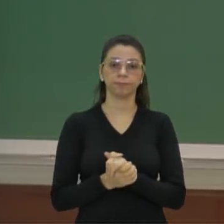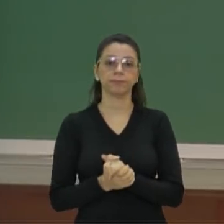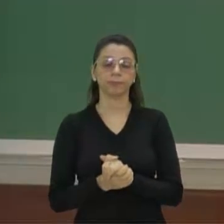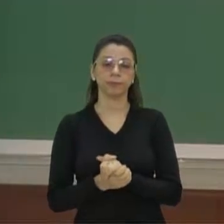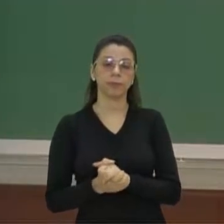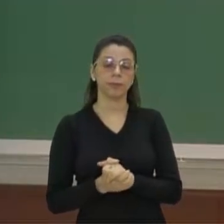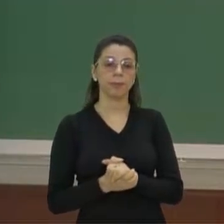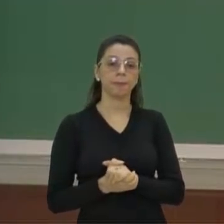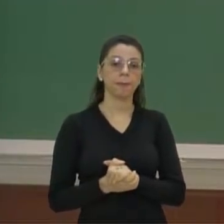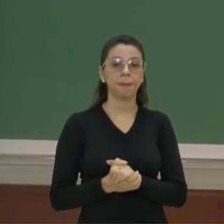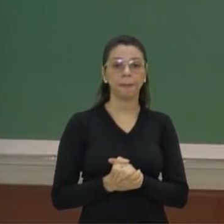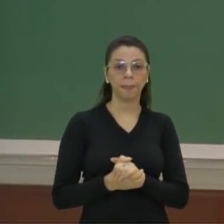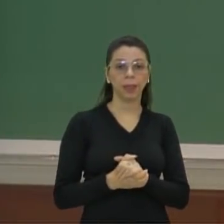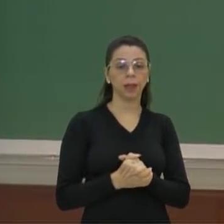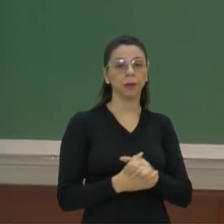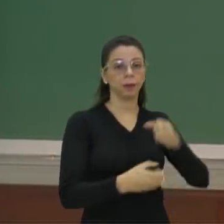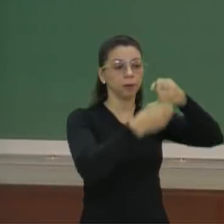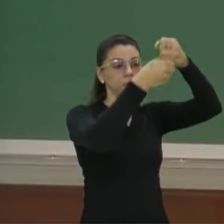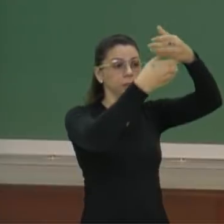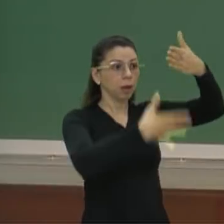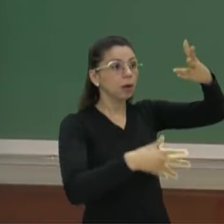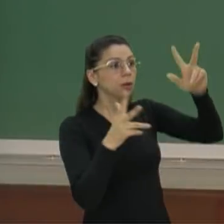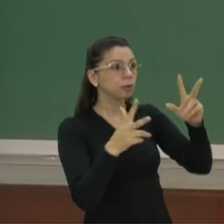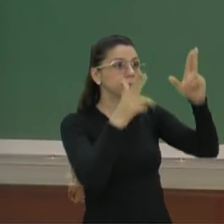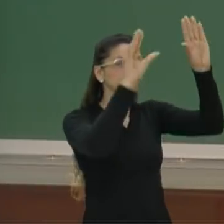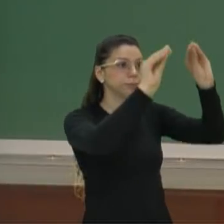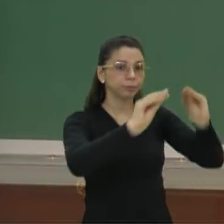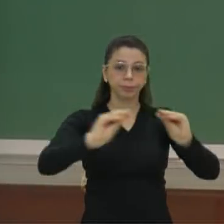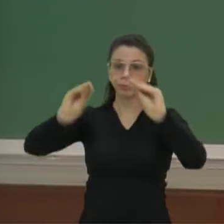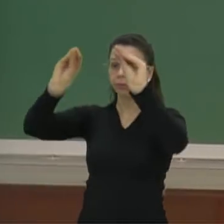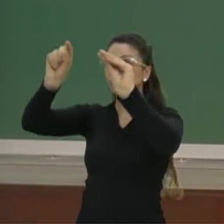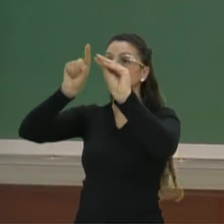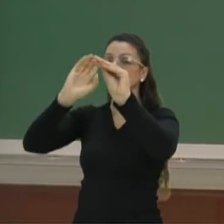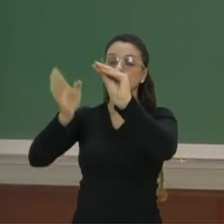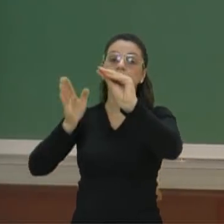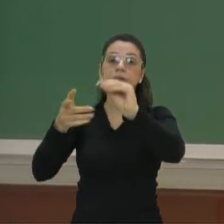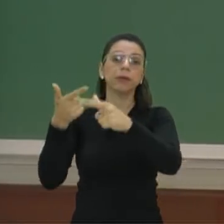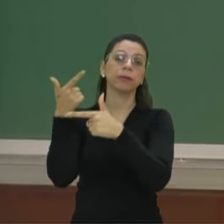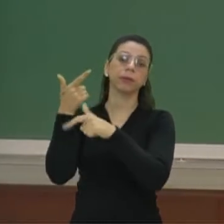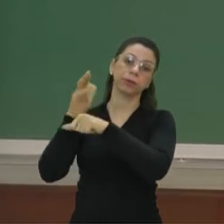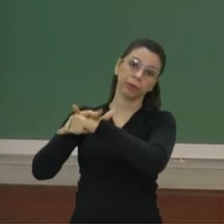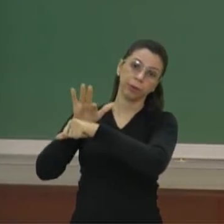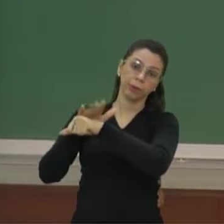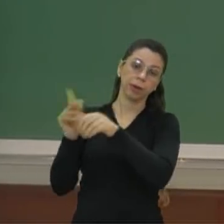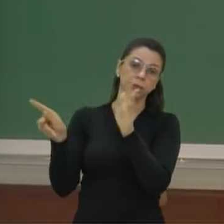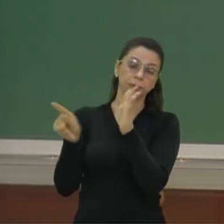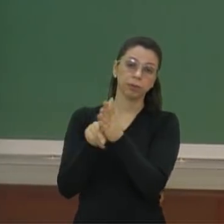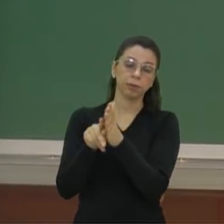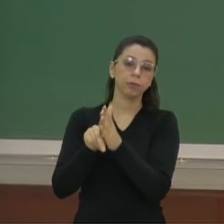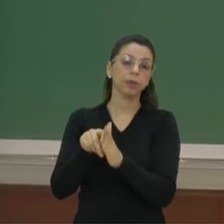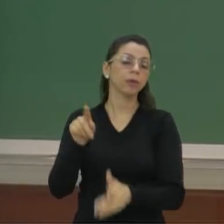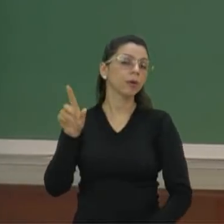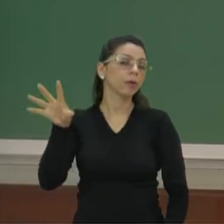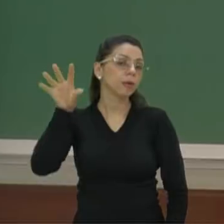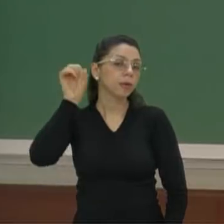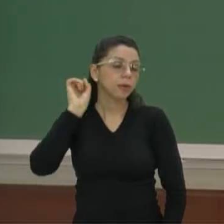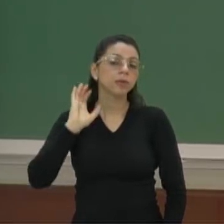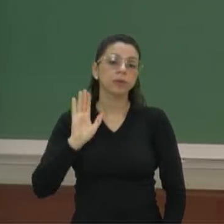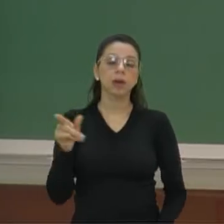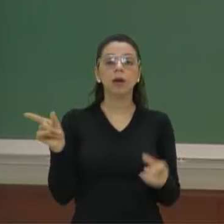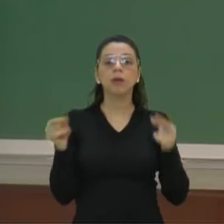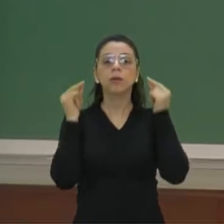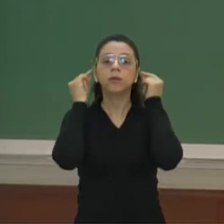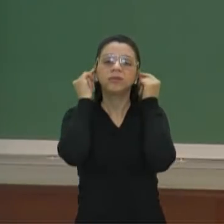da nossa notícia, nós já estamos falando há muito tempo sobre isso. Problemas de audição. A gente já falou dos fones,